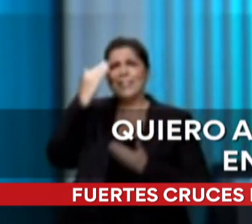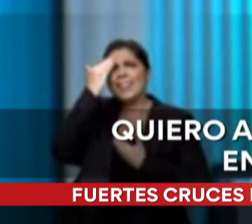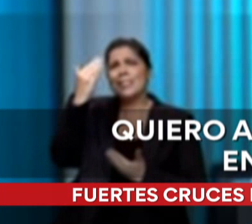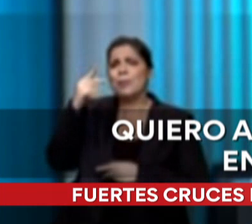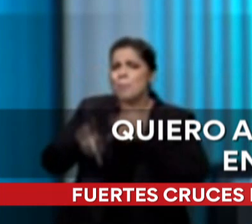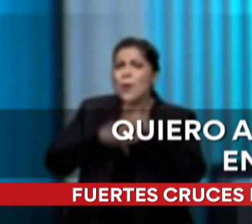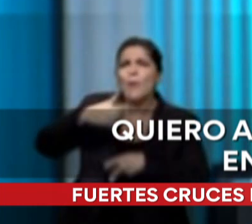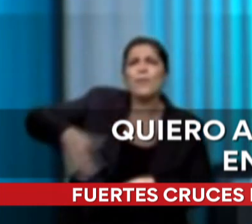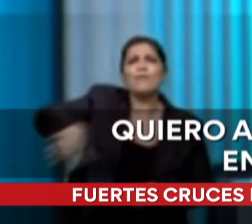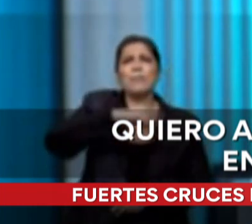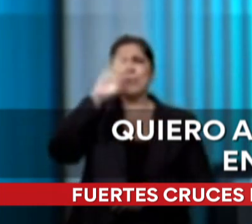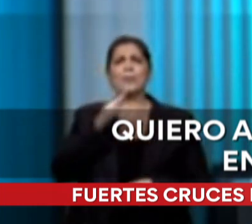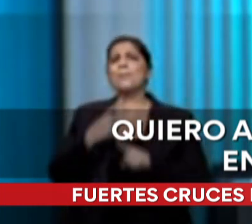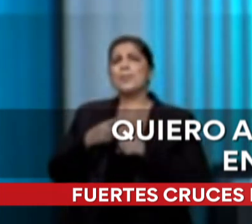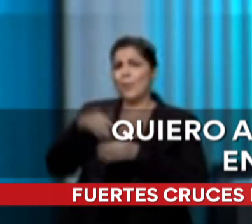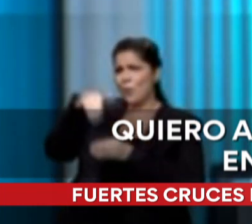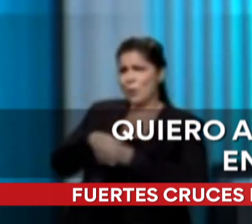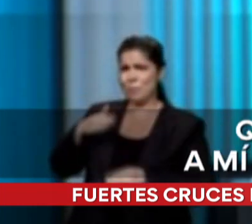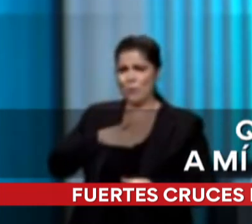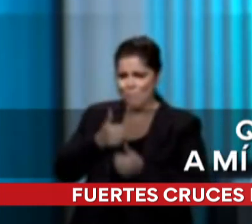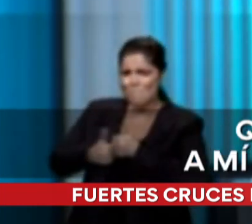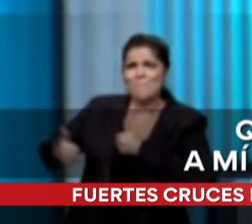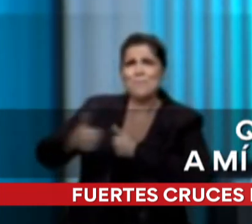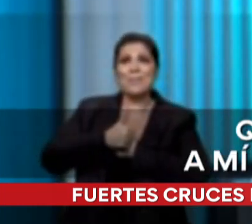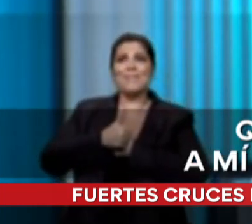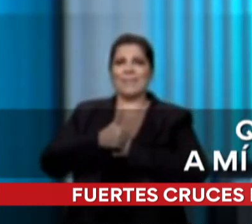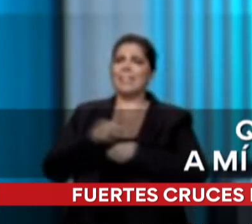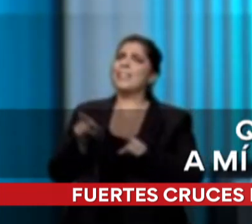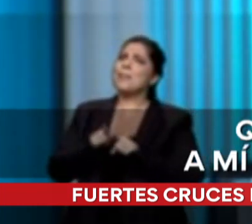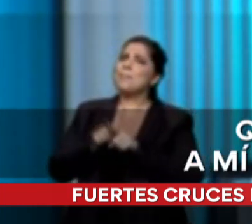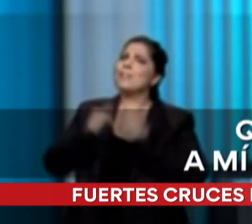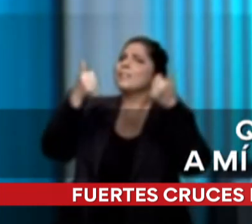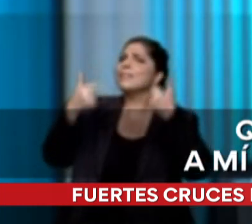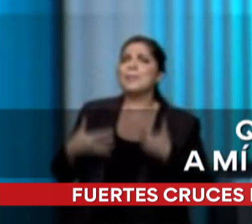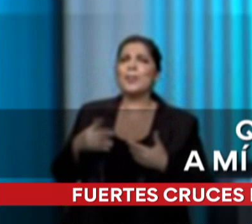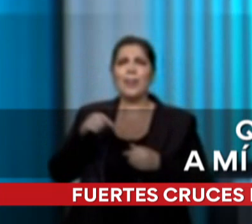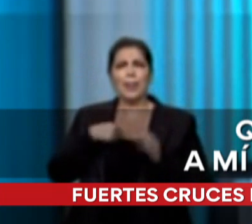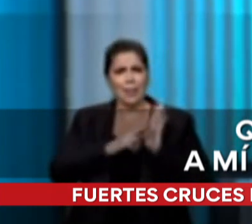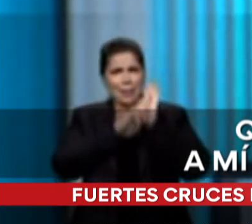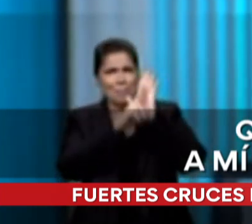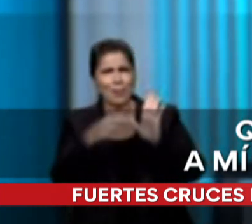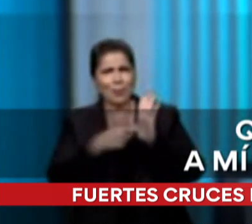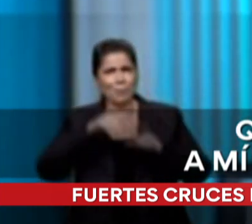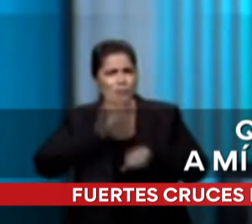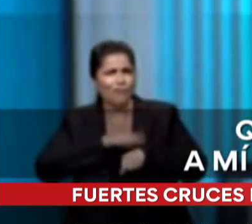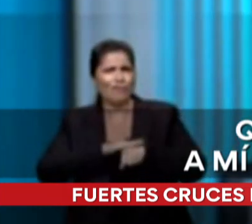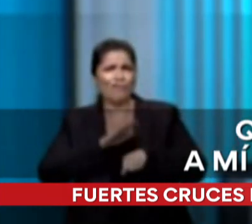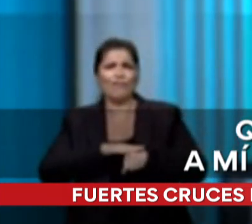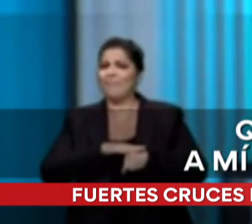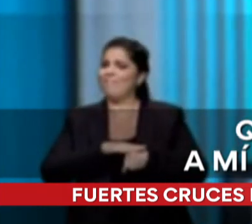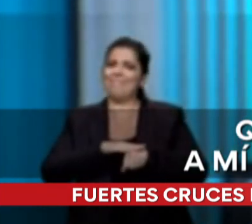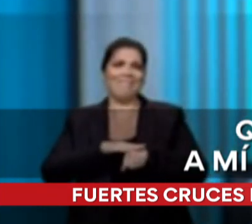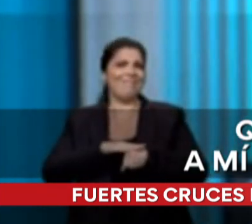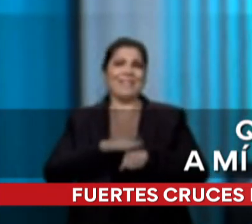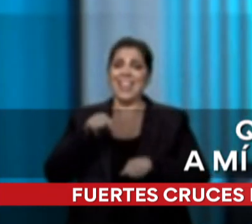no primeiro turno. E quero dizer para vocês que eu não estou aqui me representando e não estou aqui como